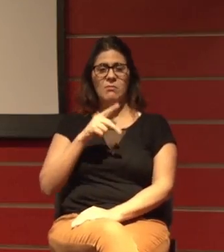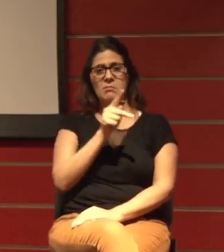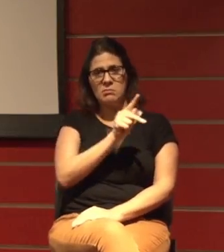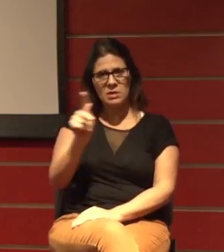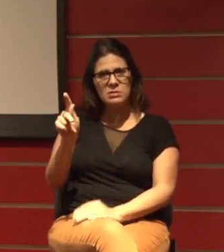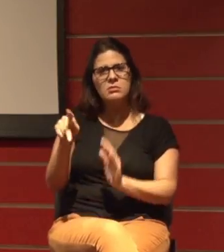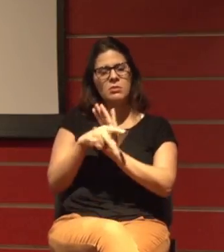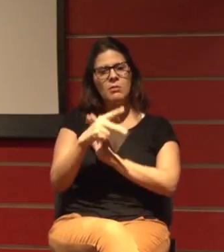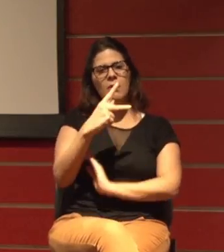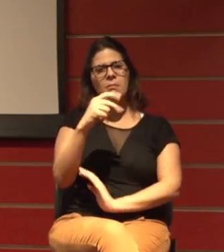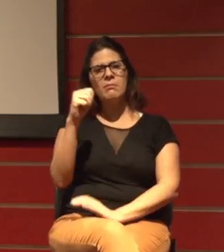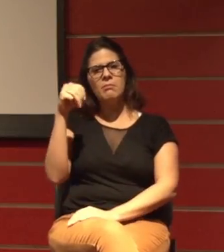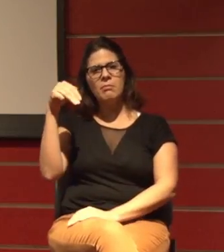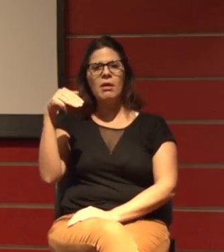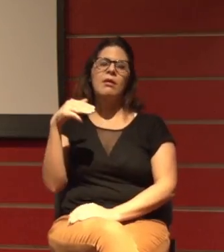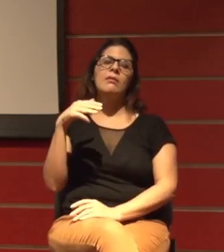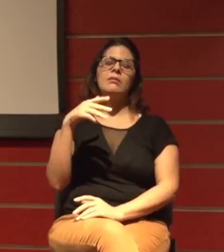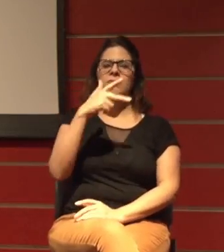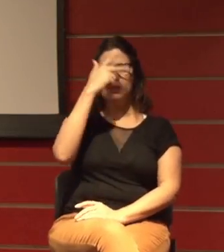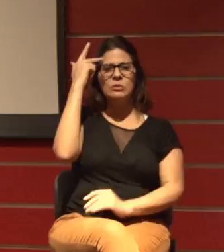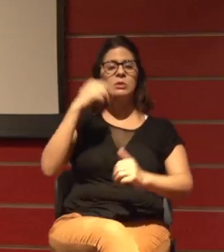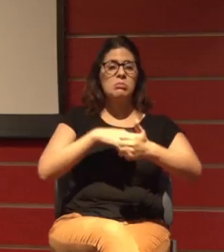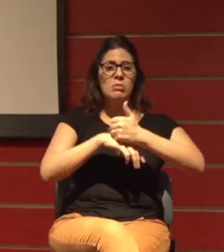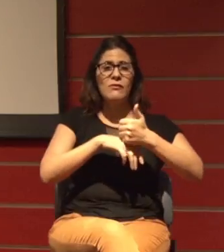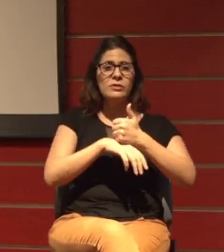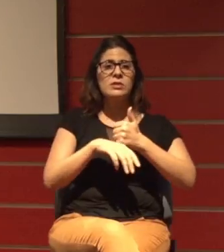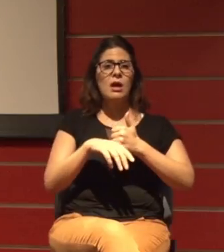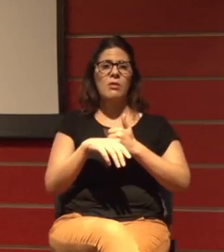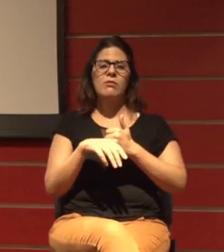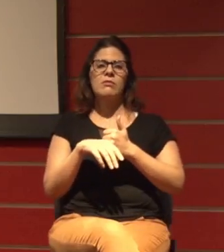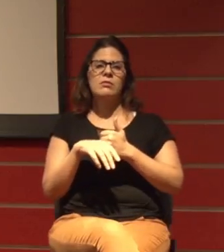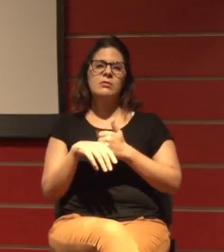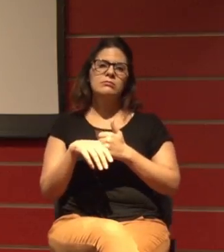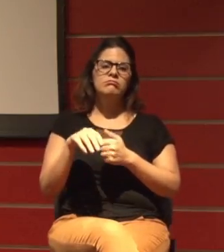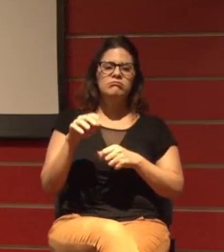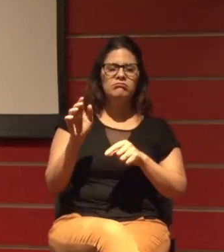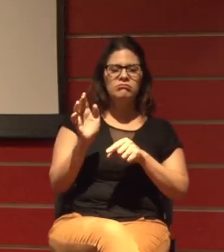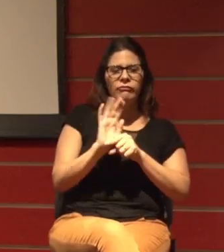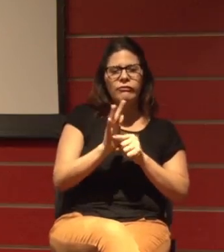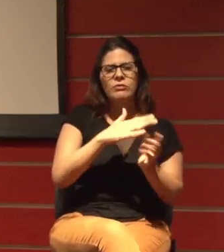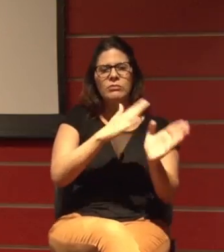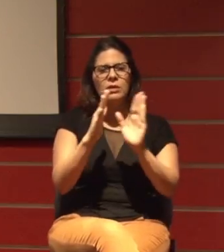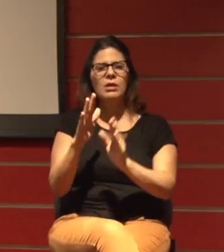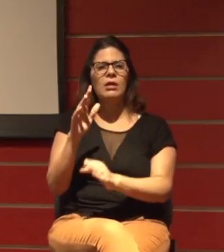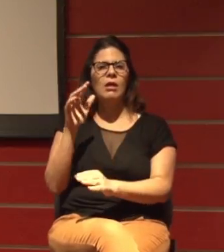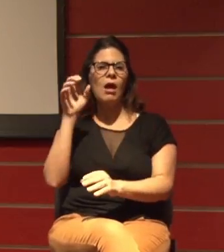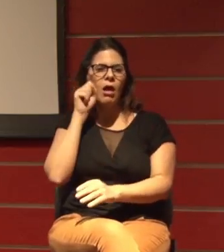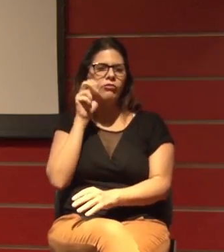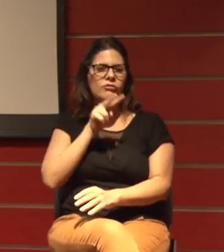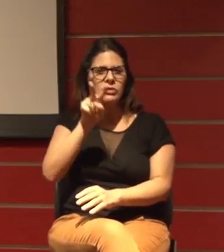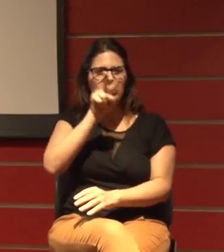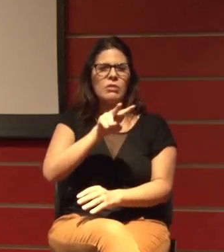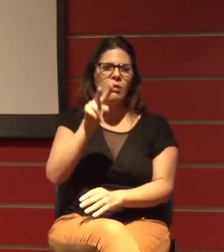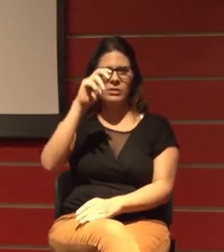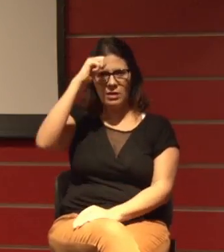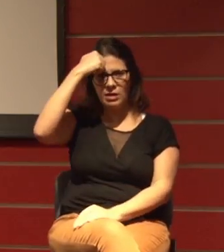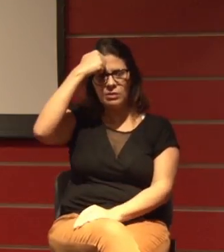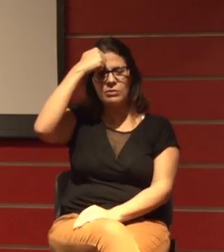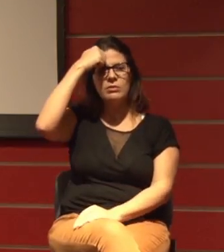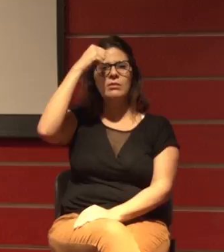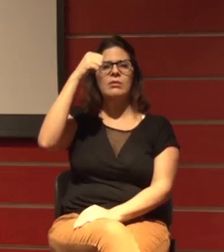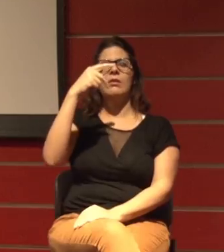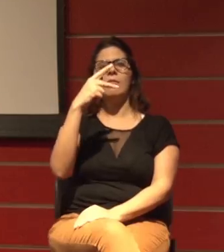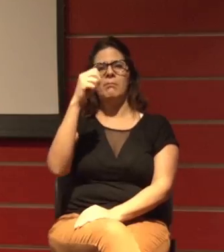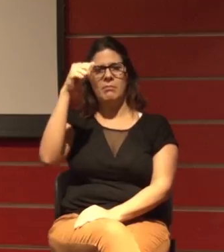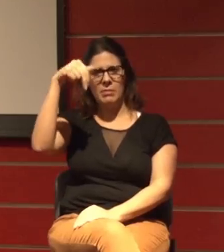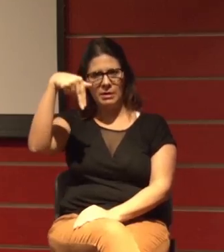audiovisual negro que tá nascendo aqui em São Paulo no Rio de Janeiro na Bahia eh temos